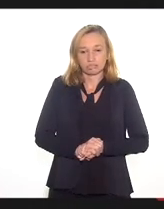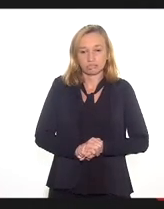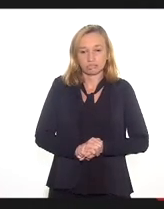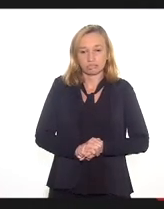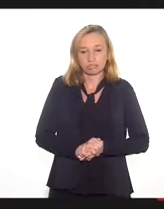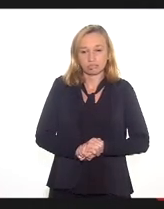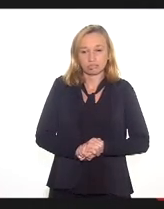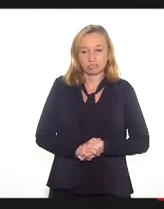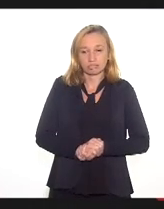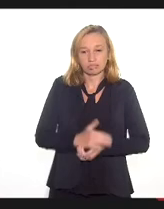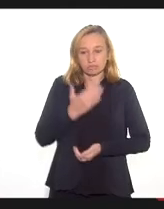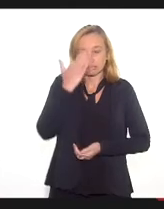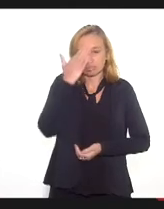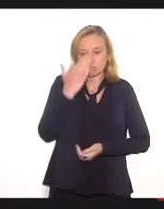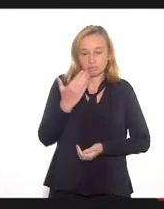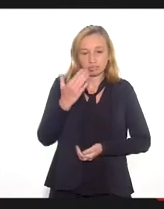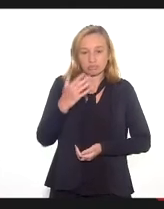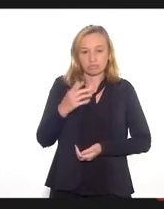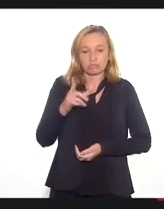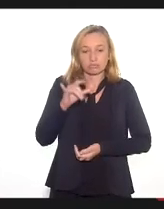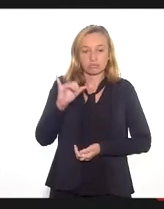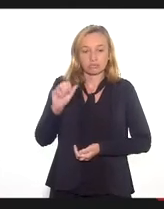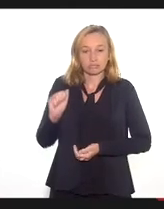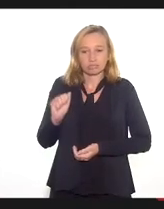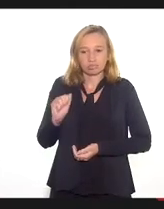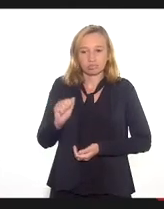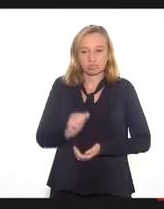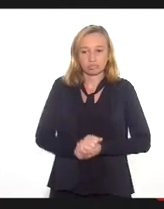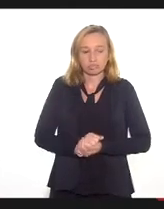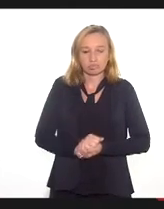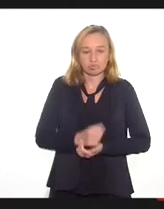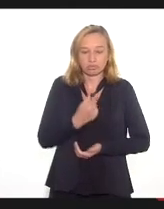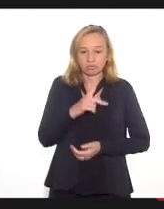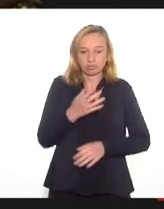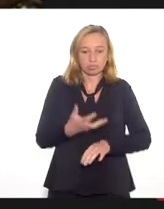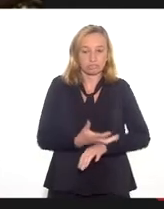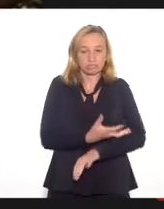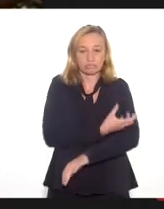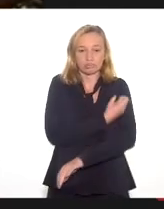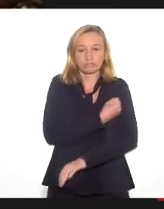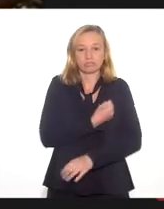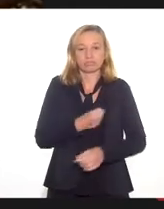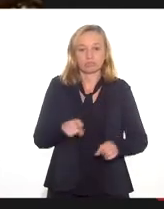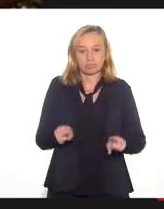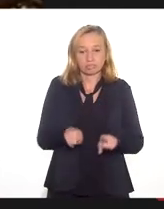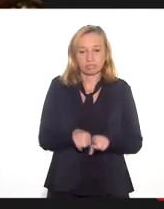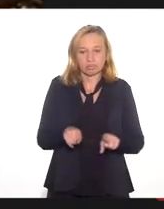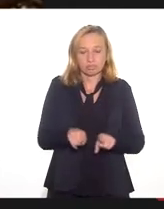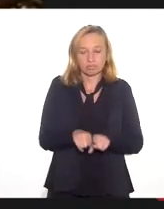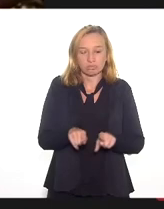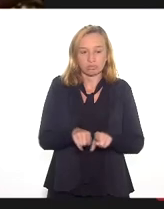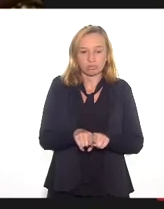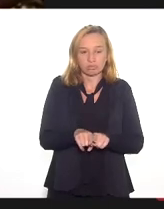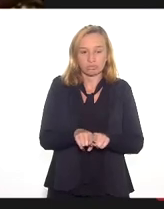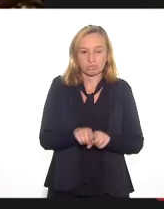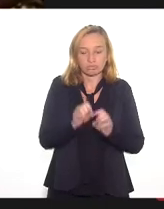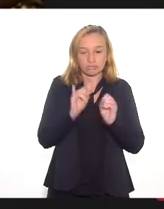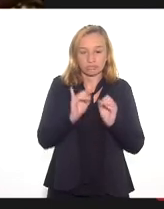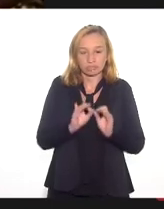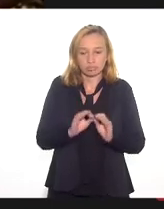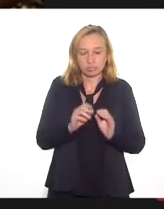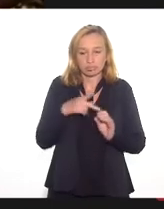muito obrigada Lúcia Xavier a sua emoção também diz muito da